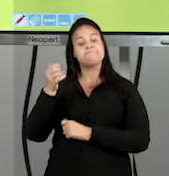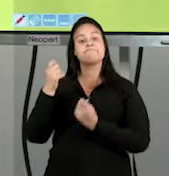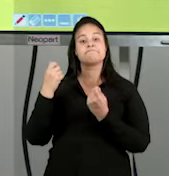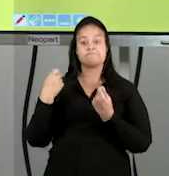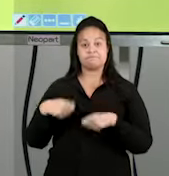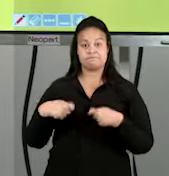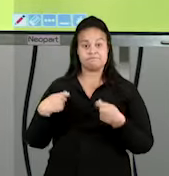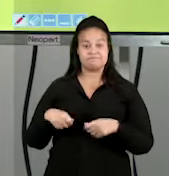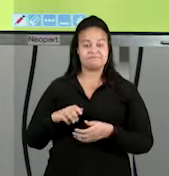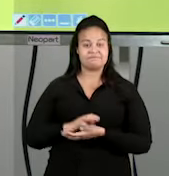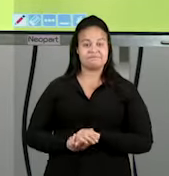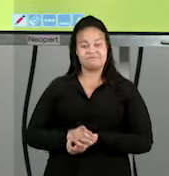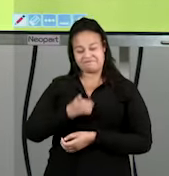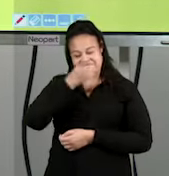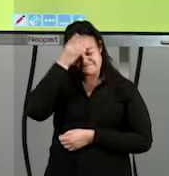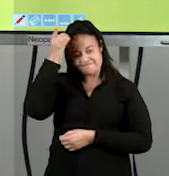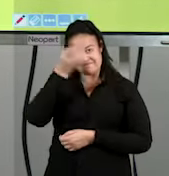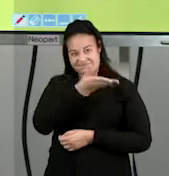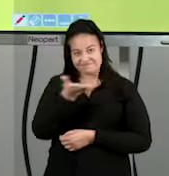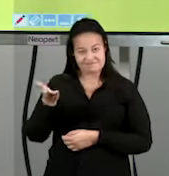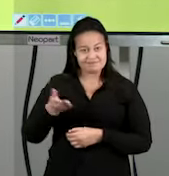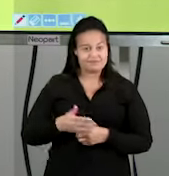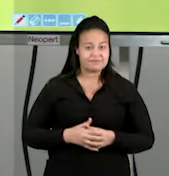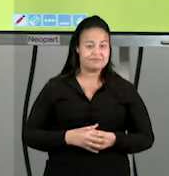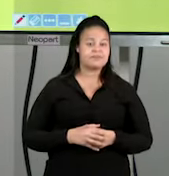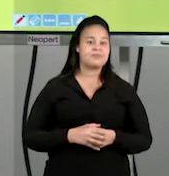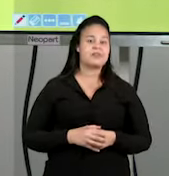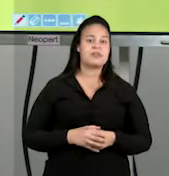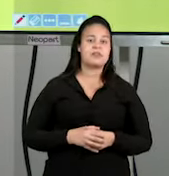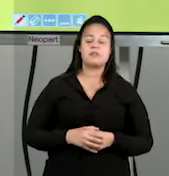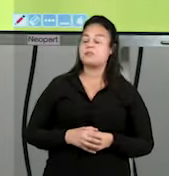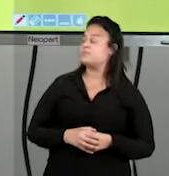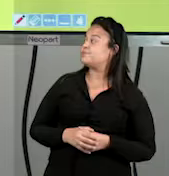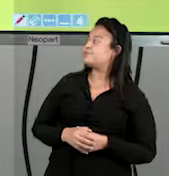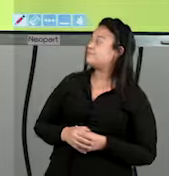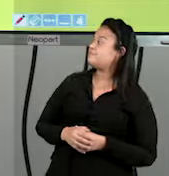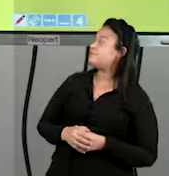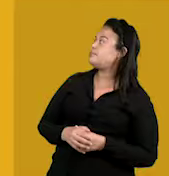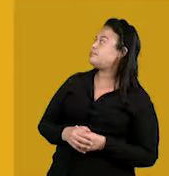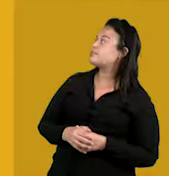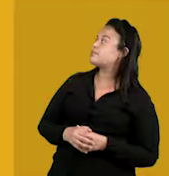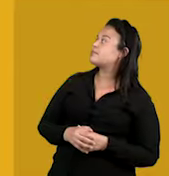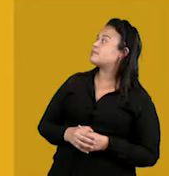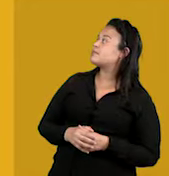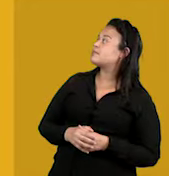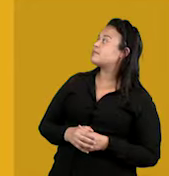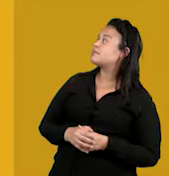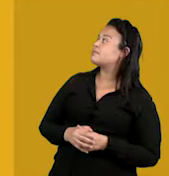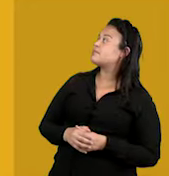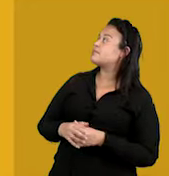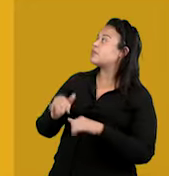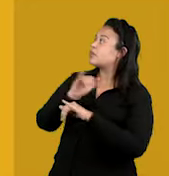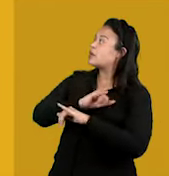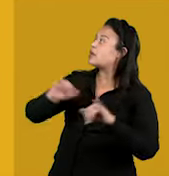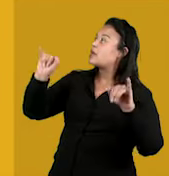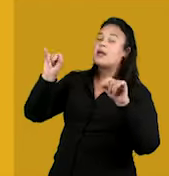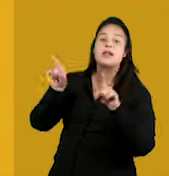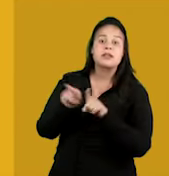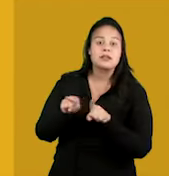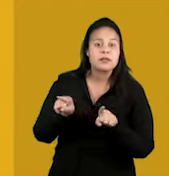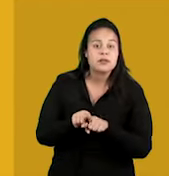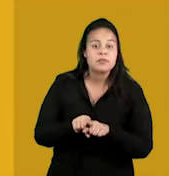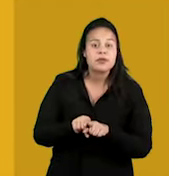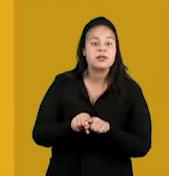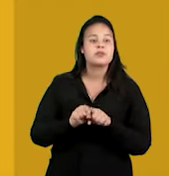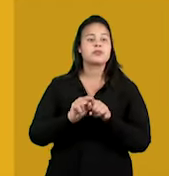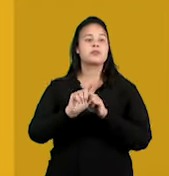a criatividade de vocês. Bom, nós vamos falar também sobre o